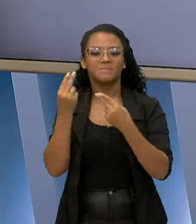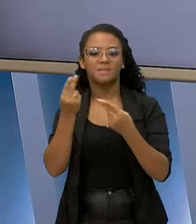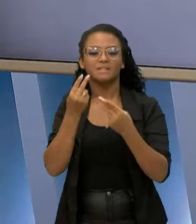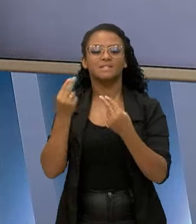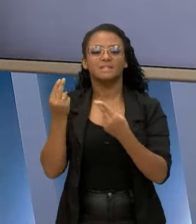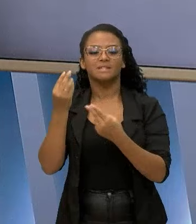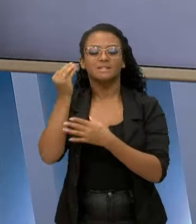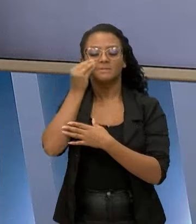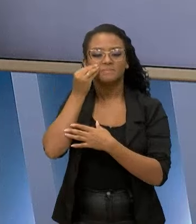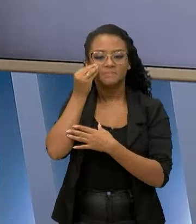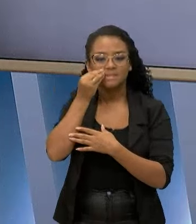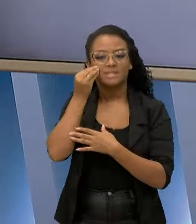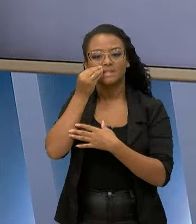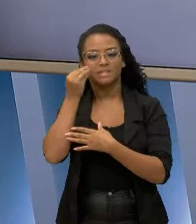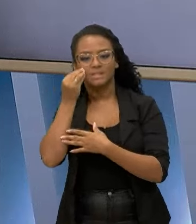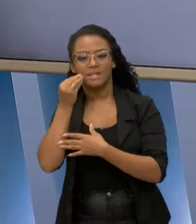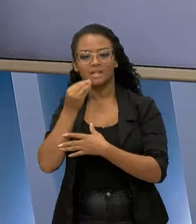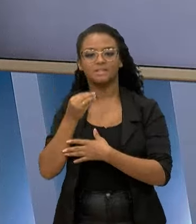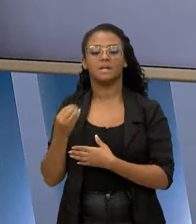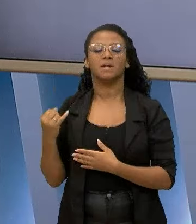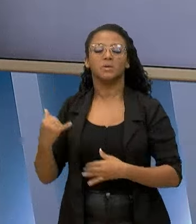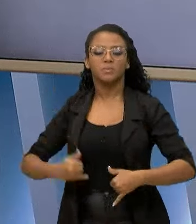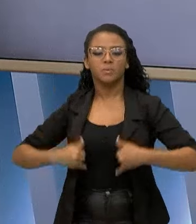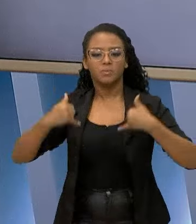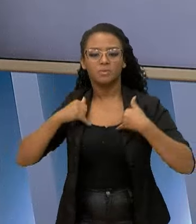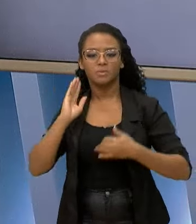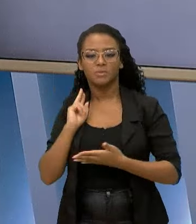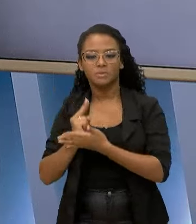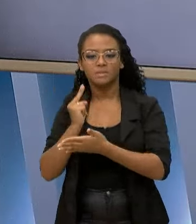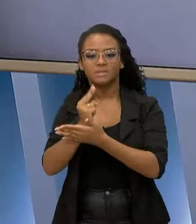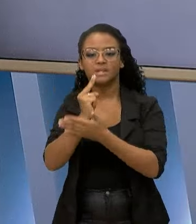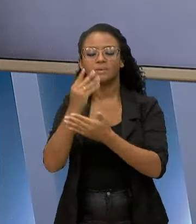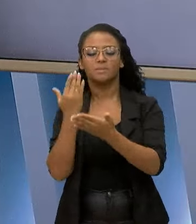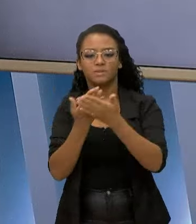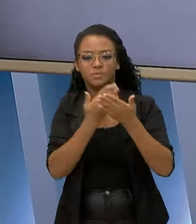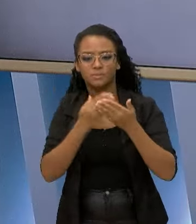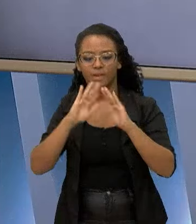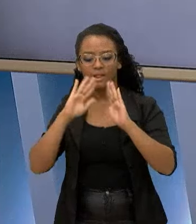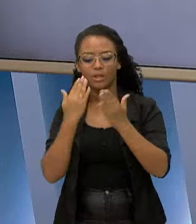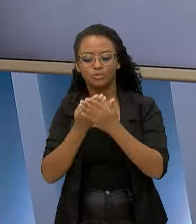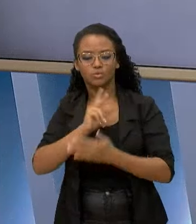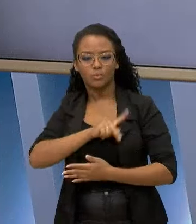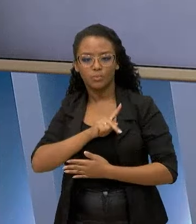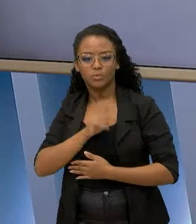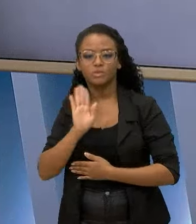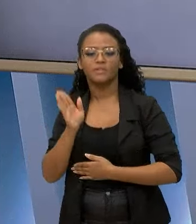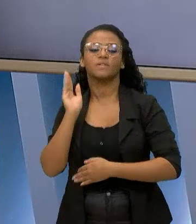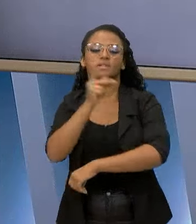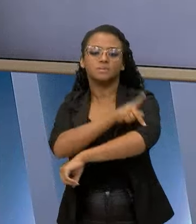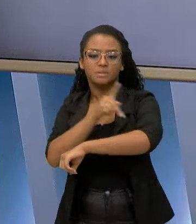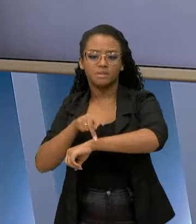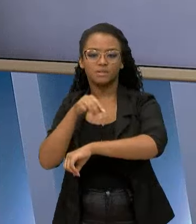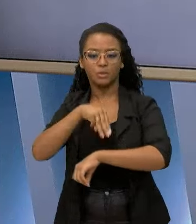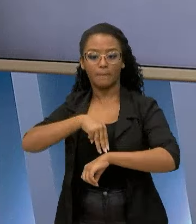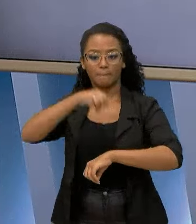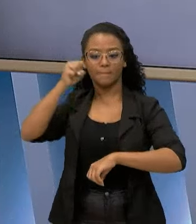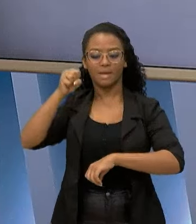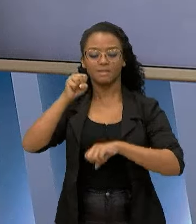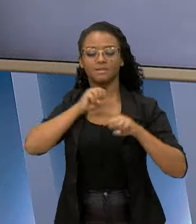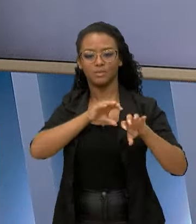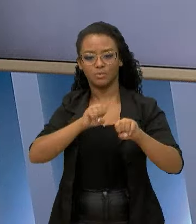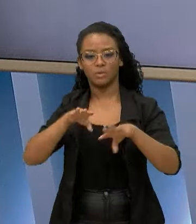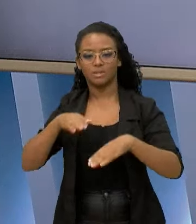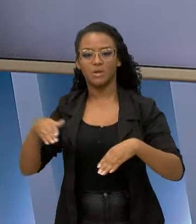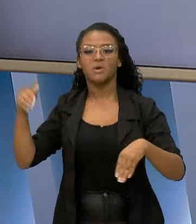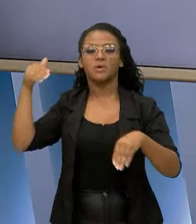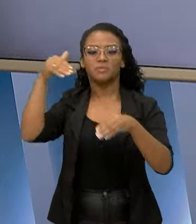periferia, sempre estudei em escolas públicas, fiz pedagogia, sou mestre em educação. Fui eleita 2 vezes porque o povo